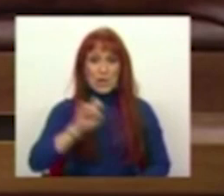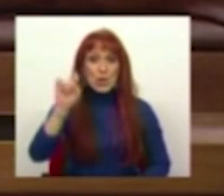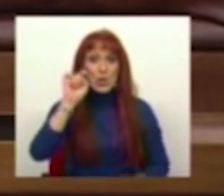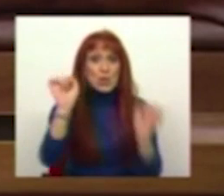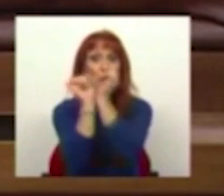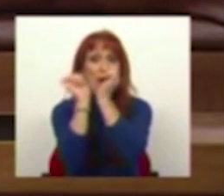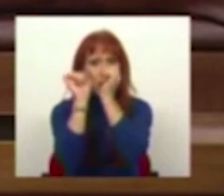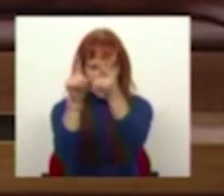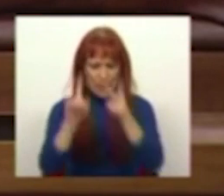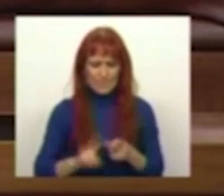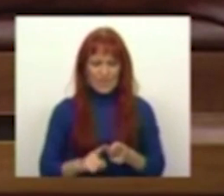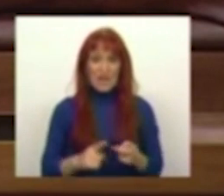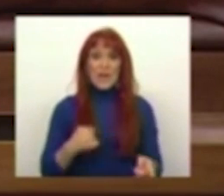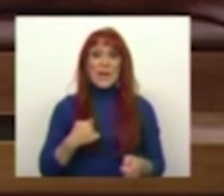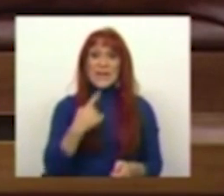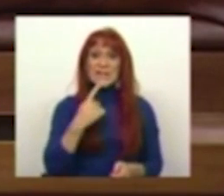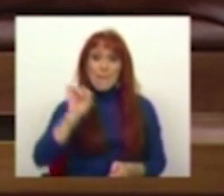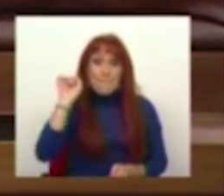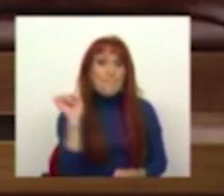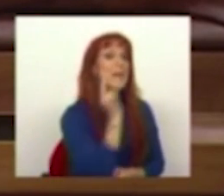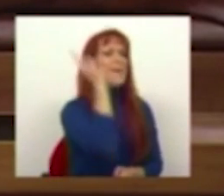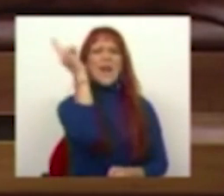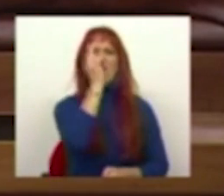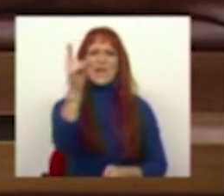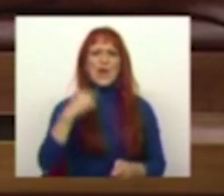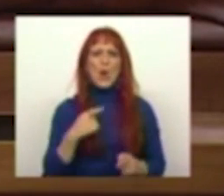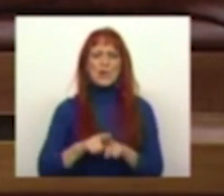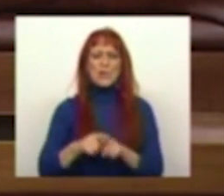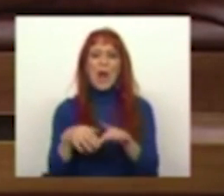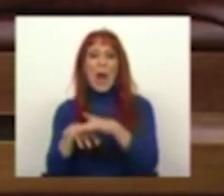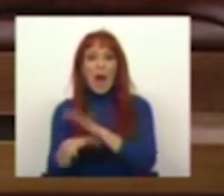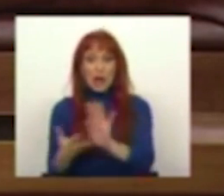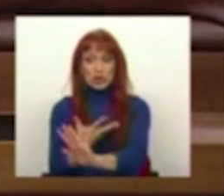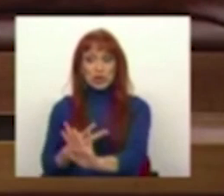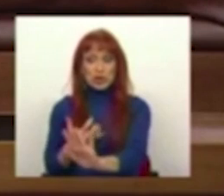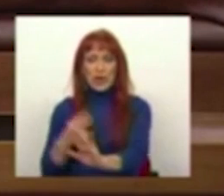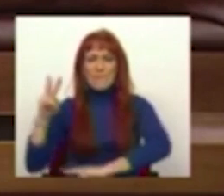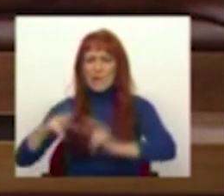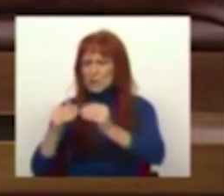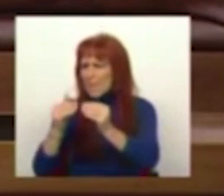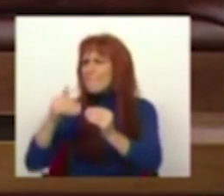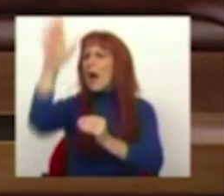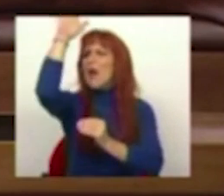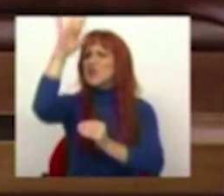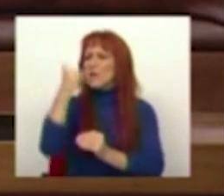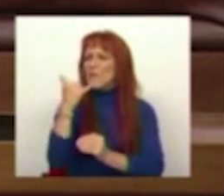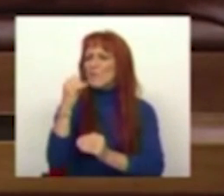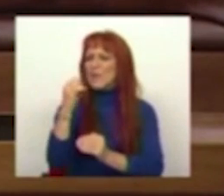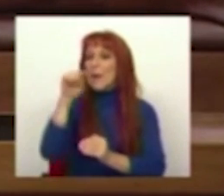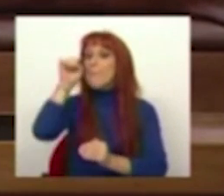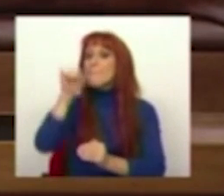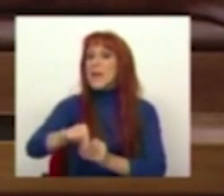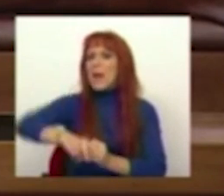segurança social e ver que, pela primeira vez, temos uma reserva financeira superior a 20